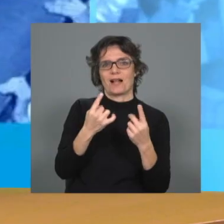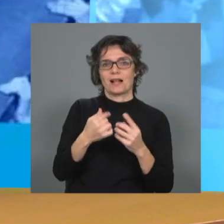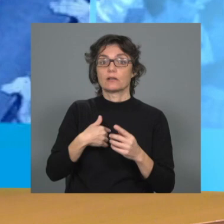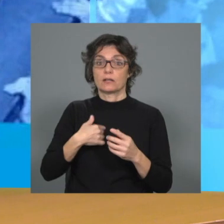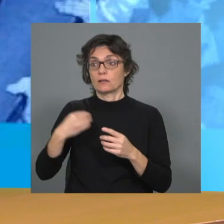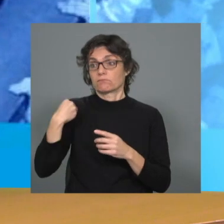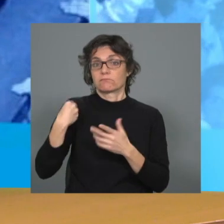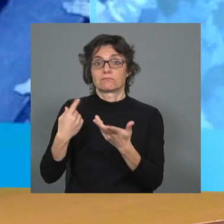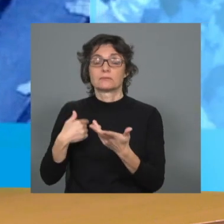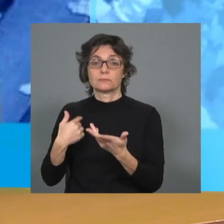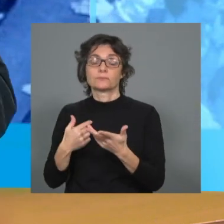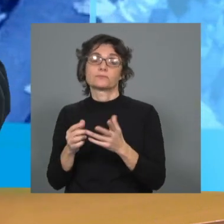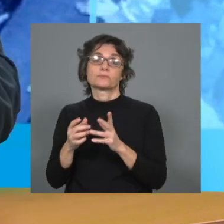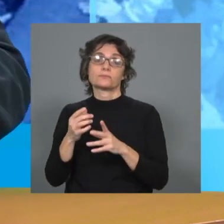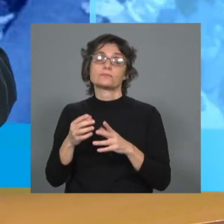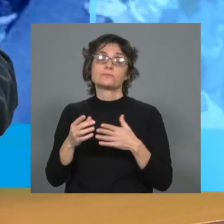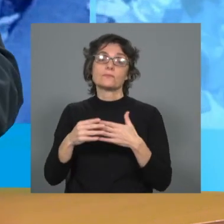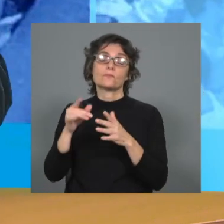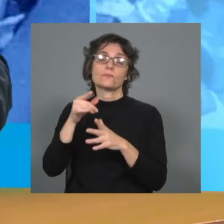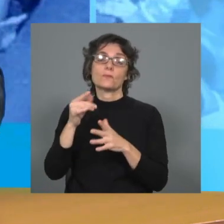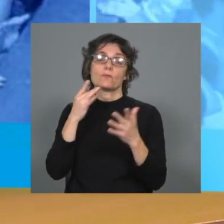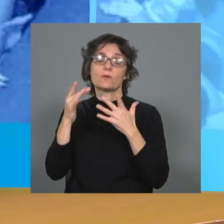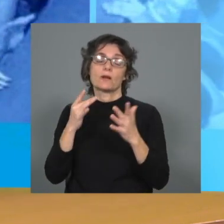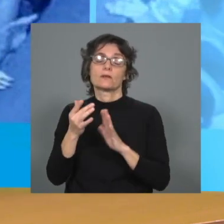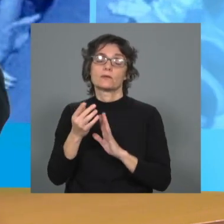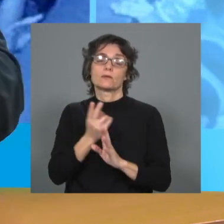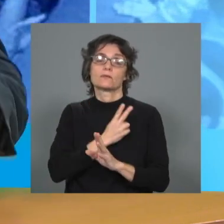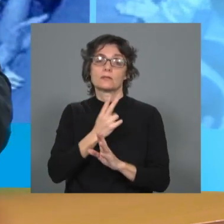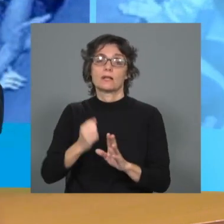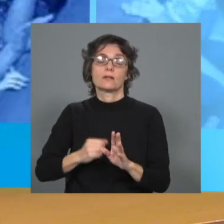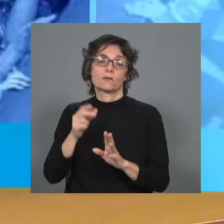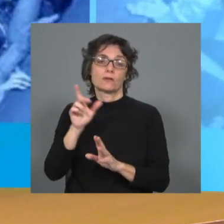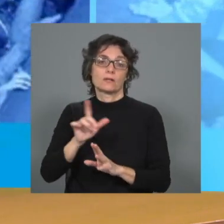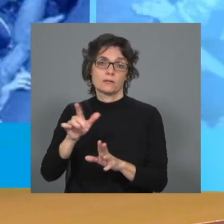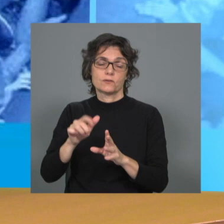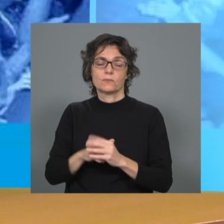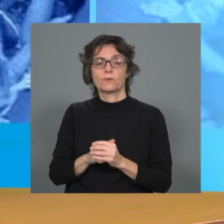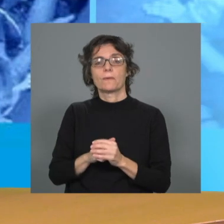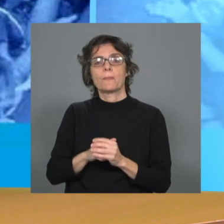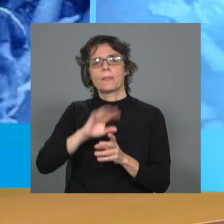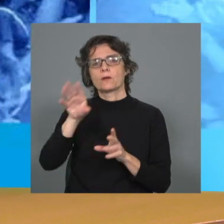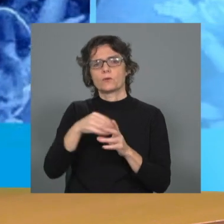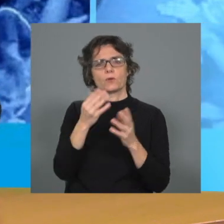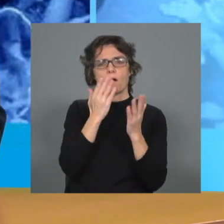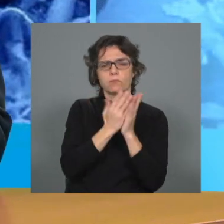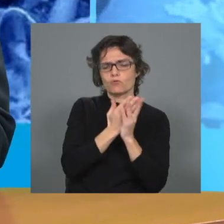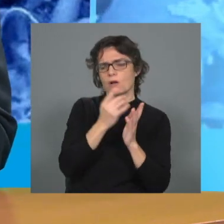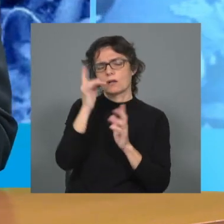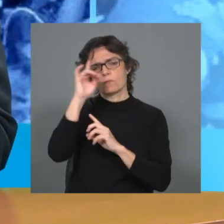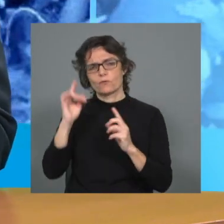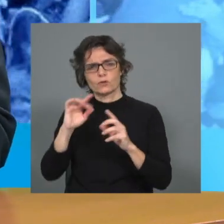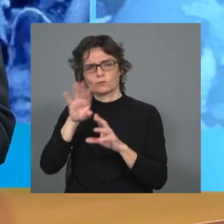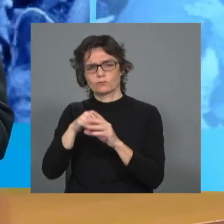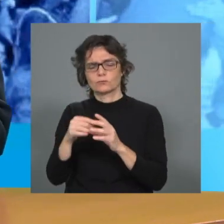Teatro Académico da Universidade de Lisboa, que reúne professores, investigadores e estudantes das várias escolas da universidade. E assim foi. Portanto, durante esse ano